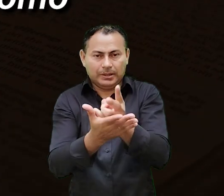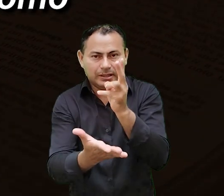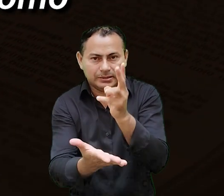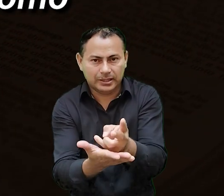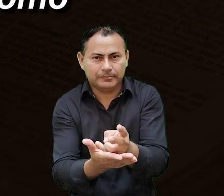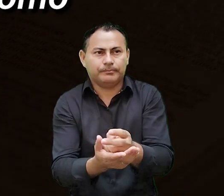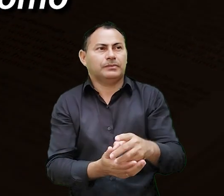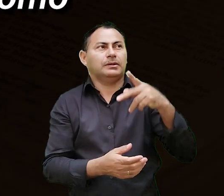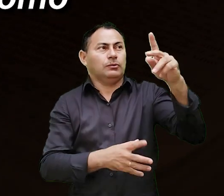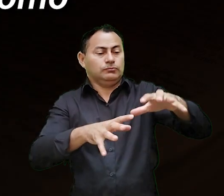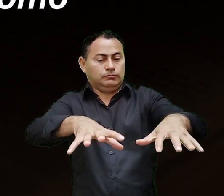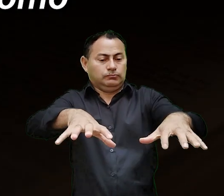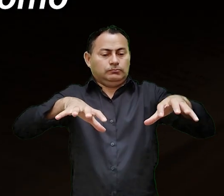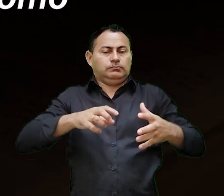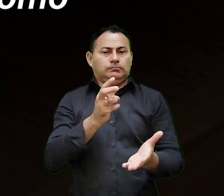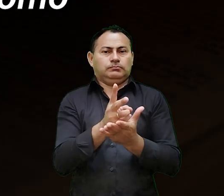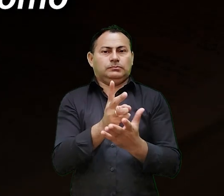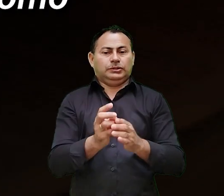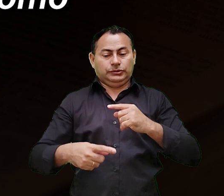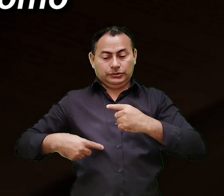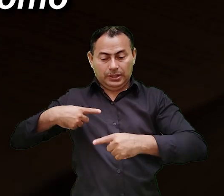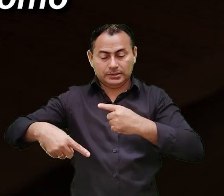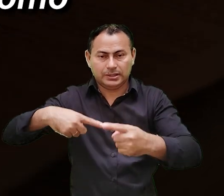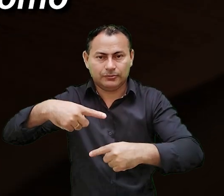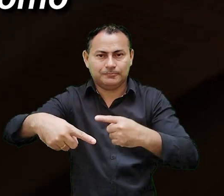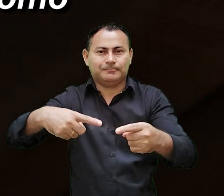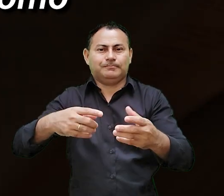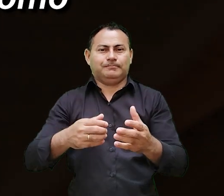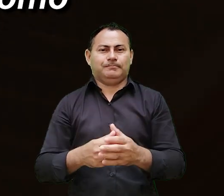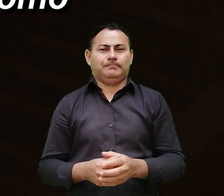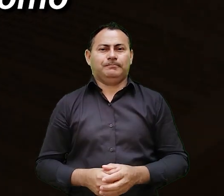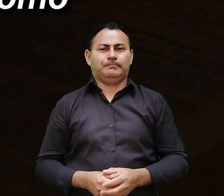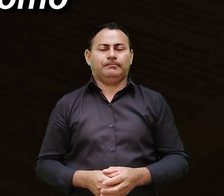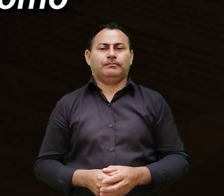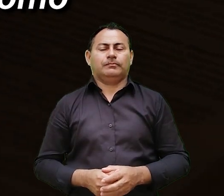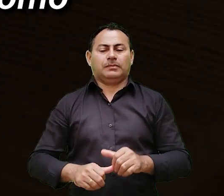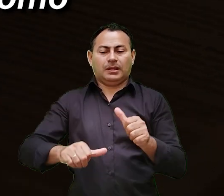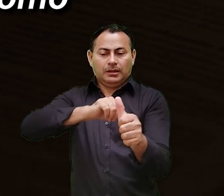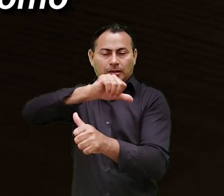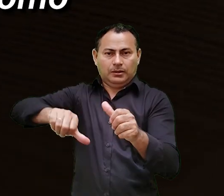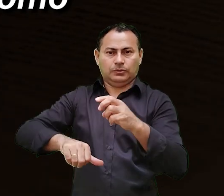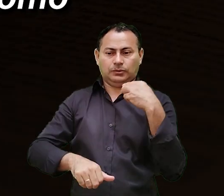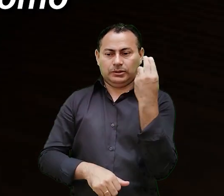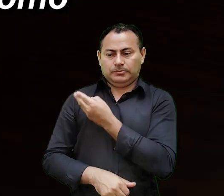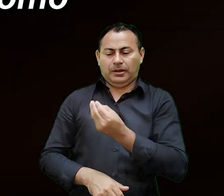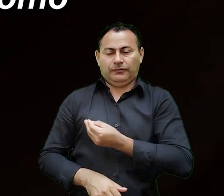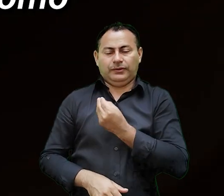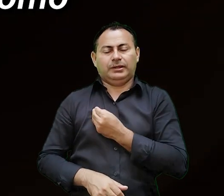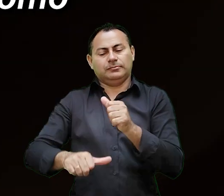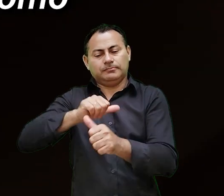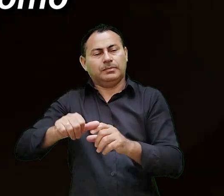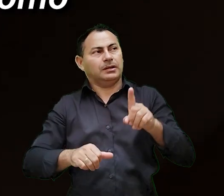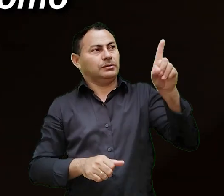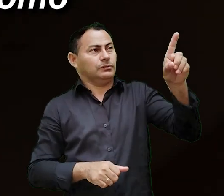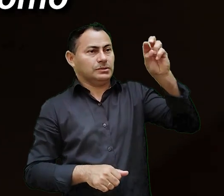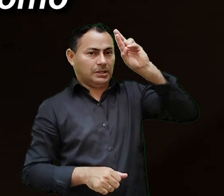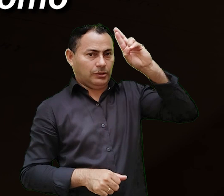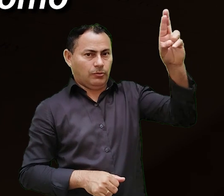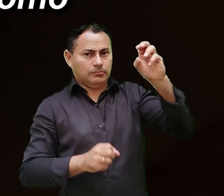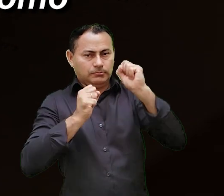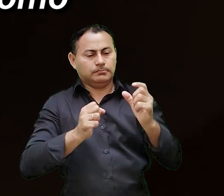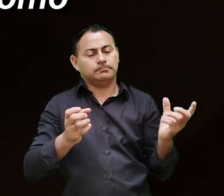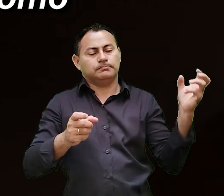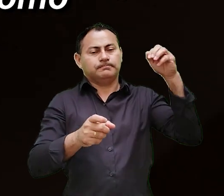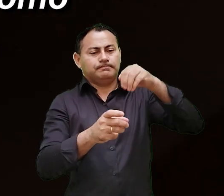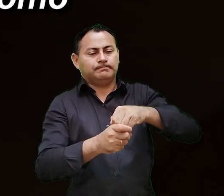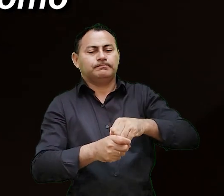para sempre. Teu trono permanece de geração em geração. Restaura-nos para ti, Senhor, para